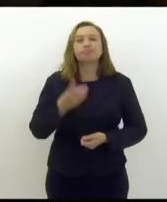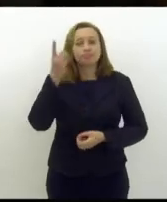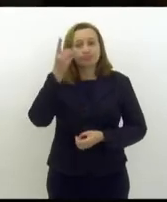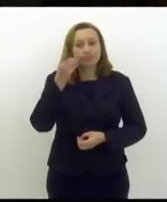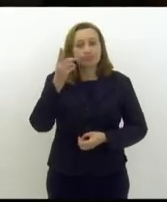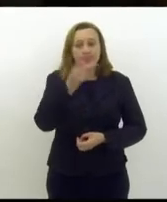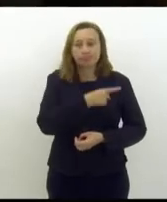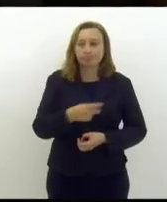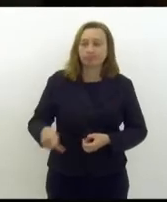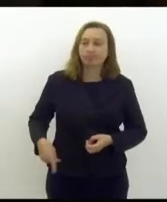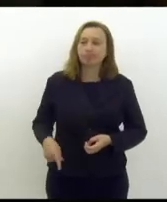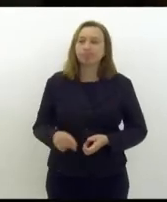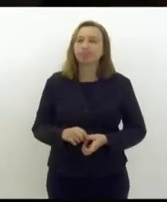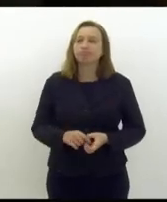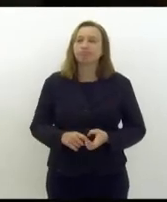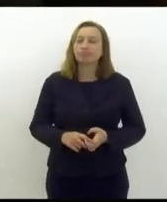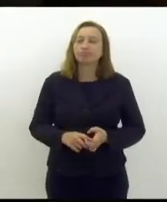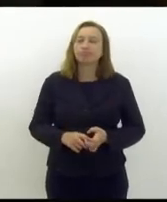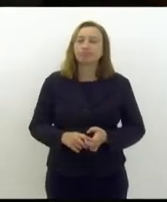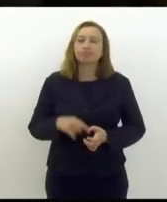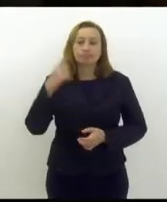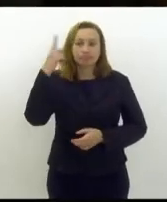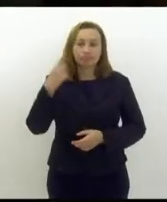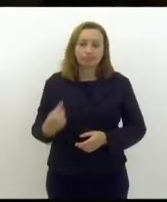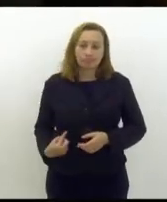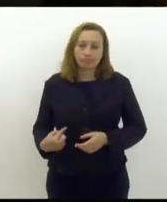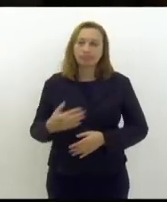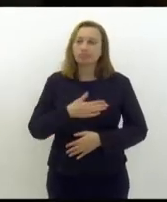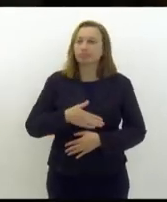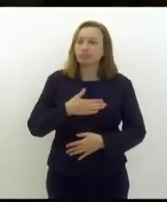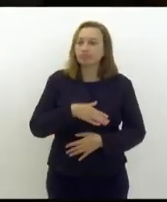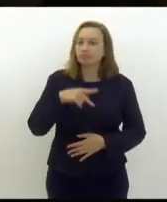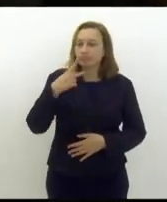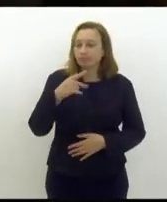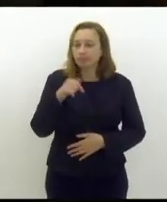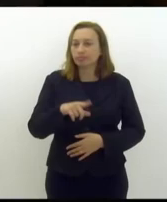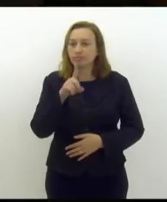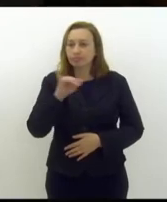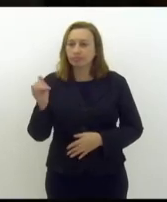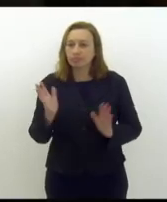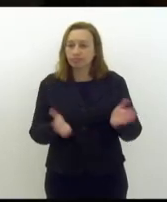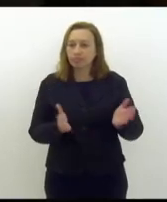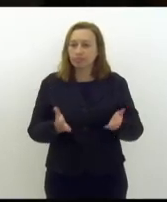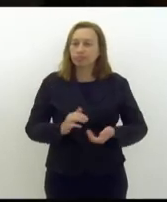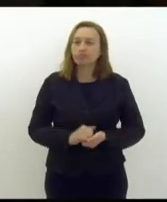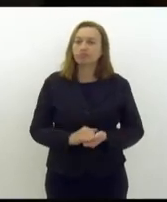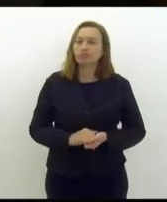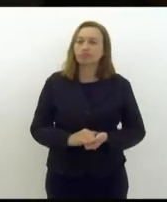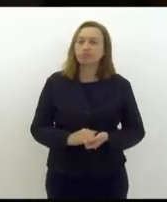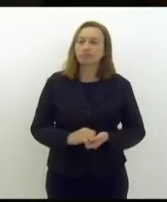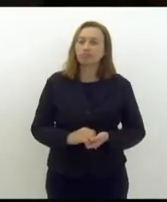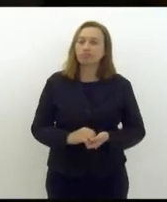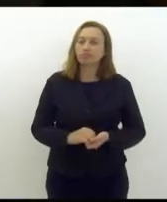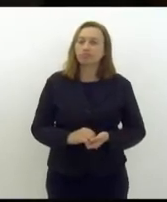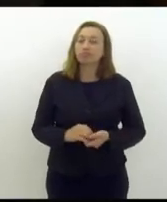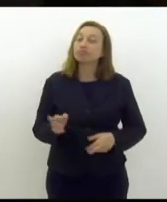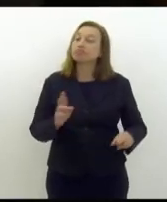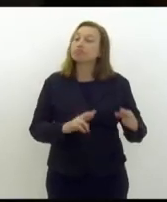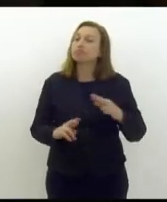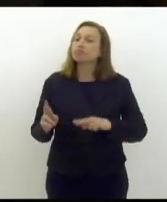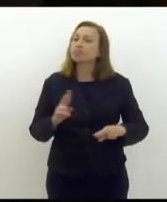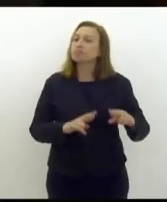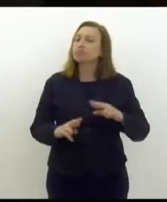presidenta Dani balde que eu gostaria de tratar aqui no dia de hoje desrespeito com relação